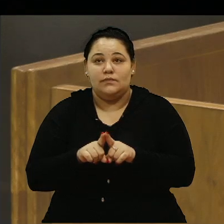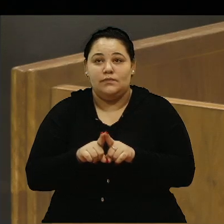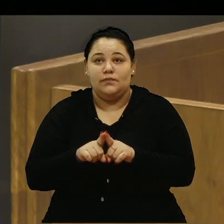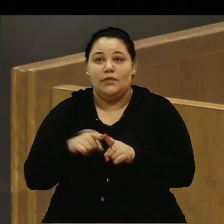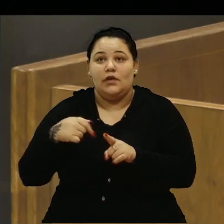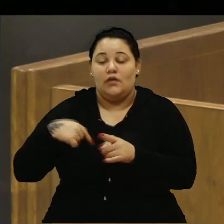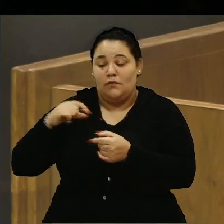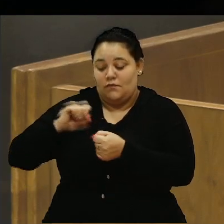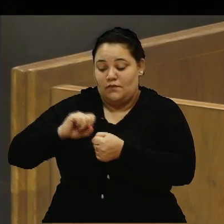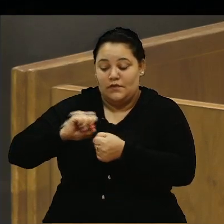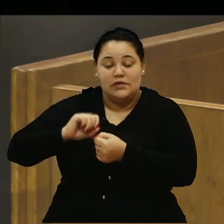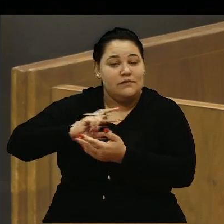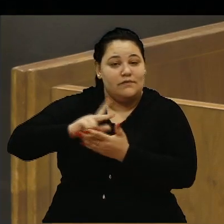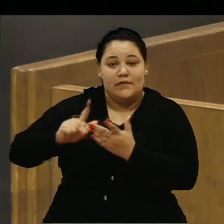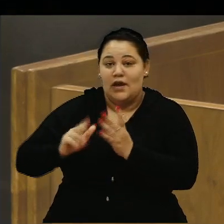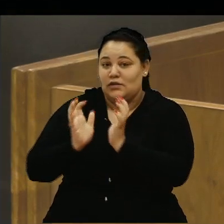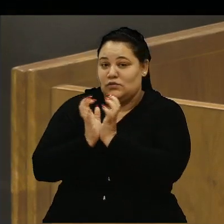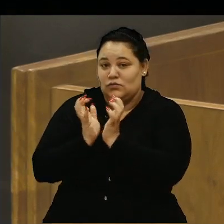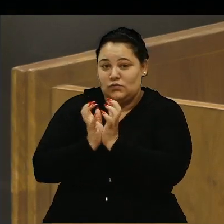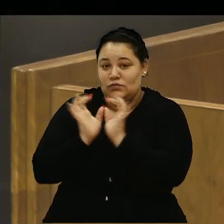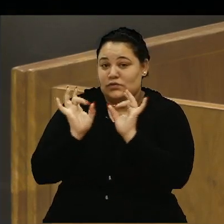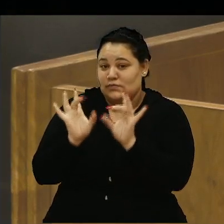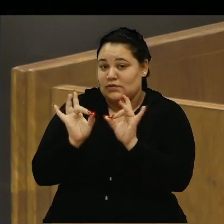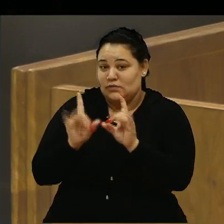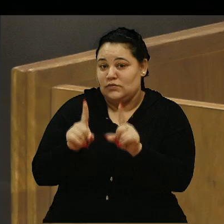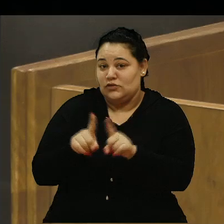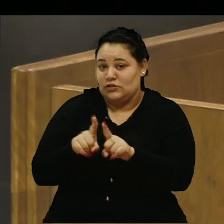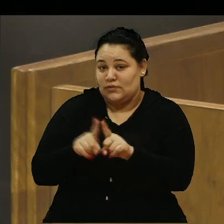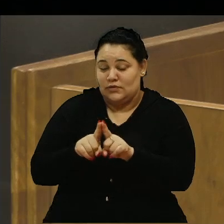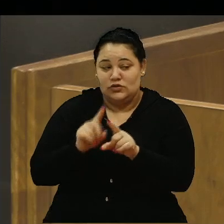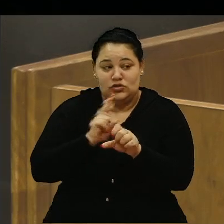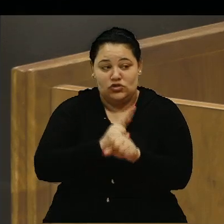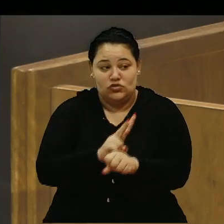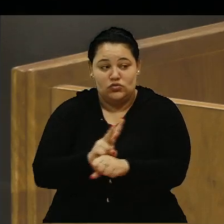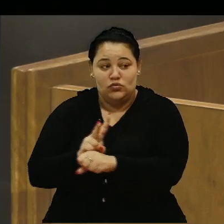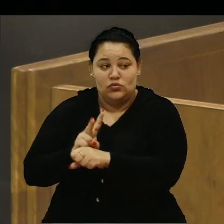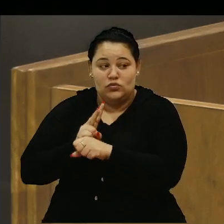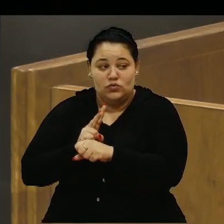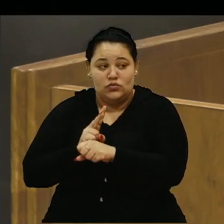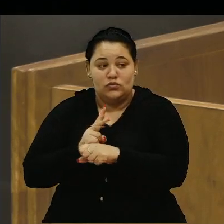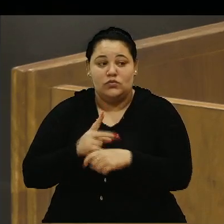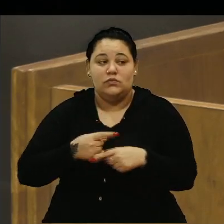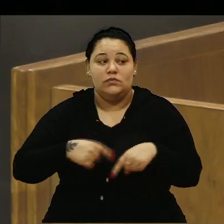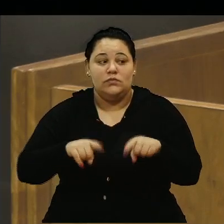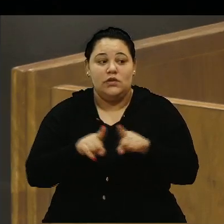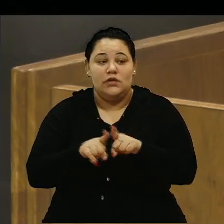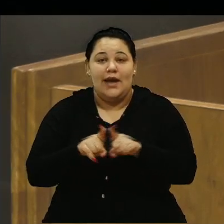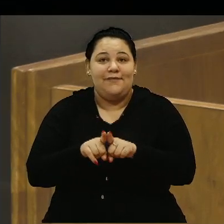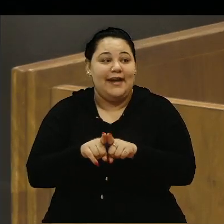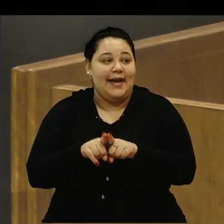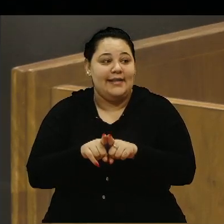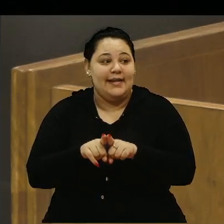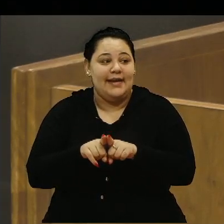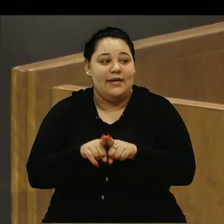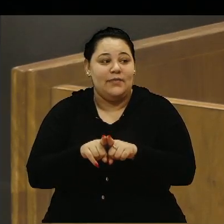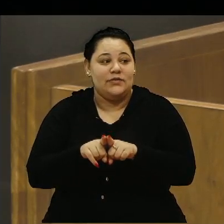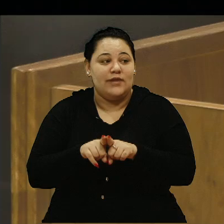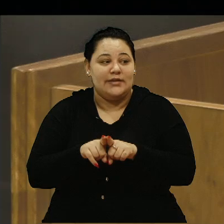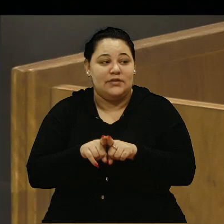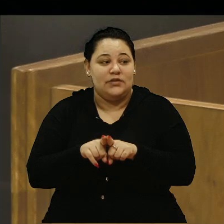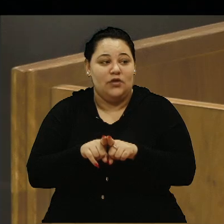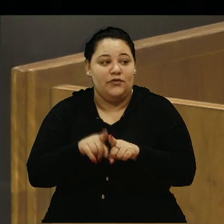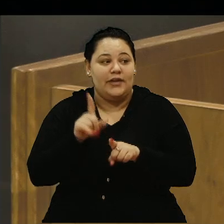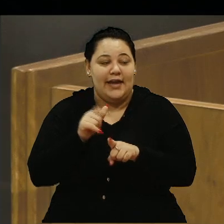vários grupos, especialmente no da Rede de Proteção à Mulher, e muitas vezes o que vem na